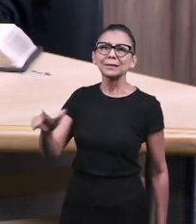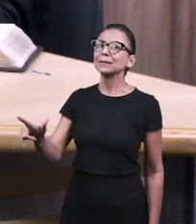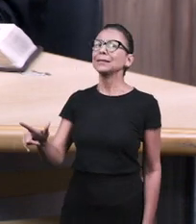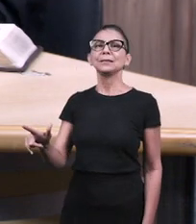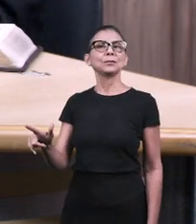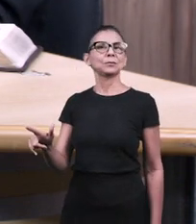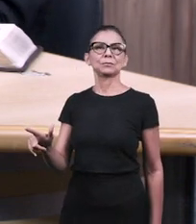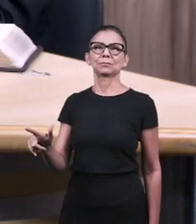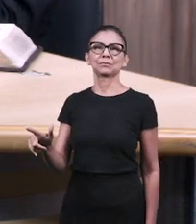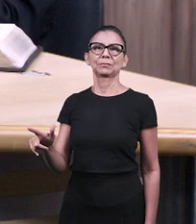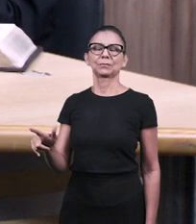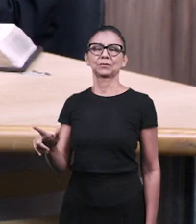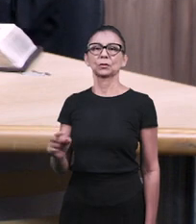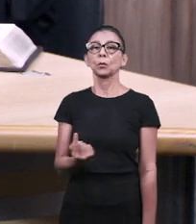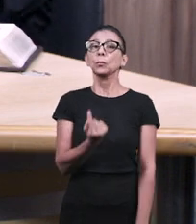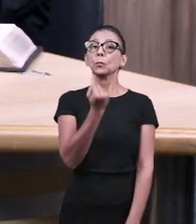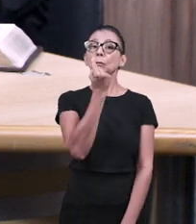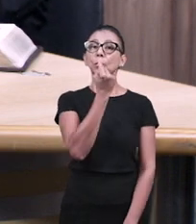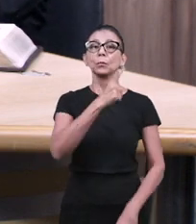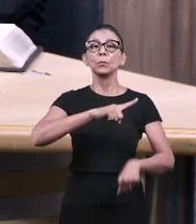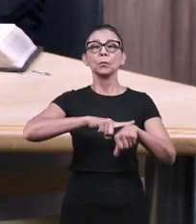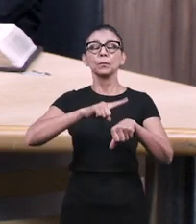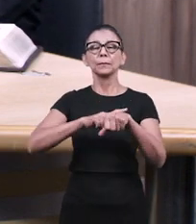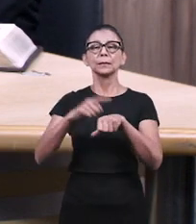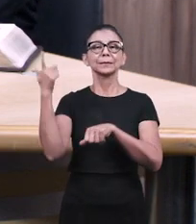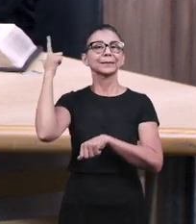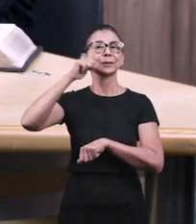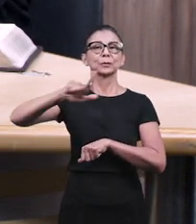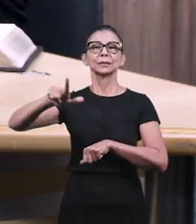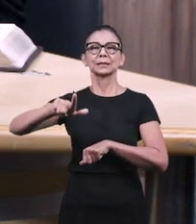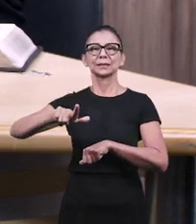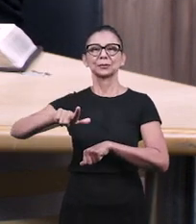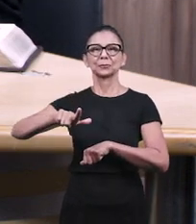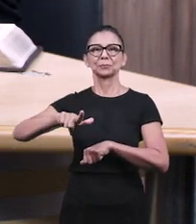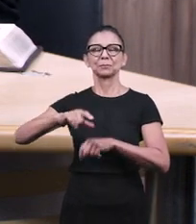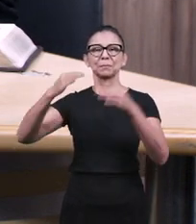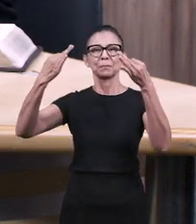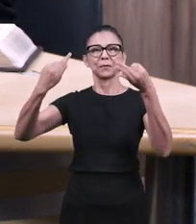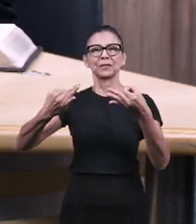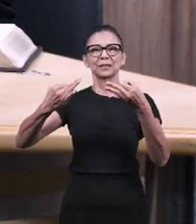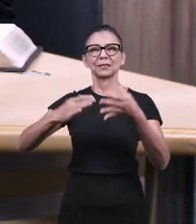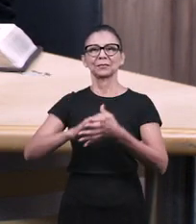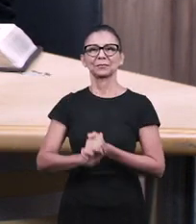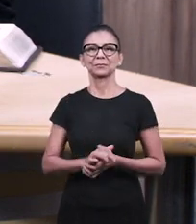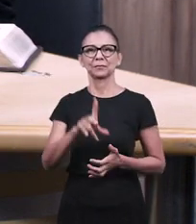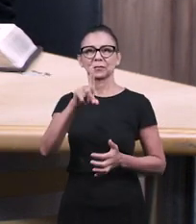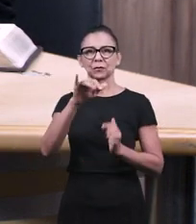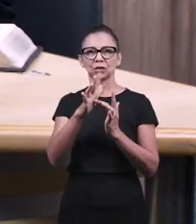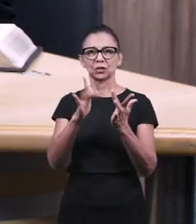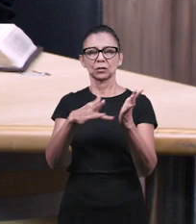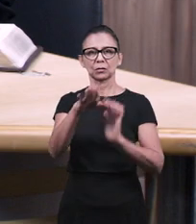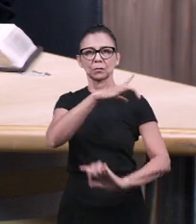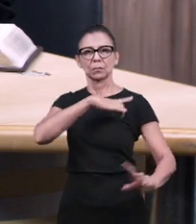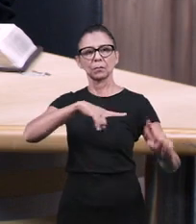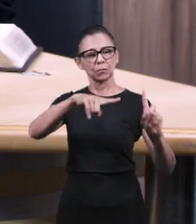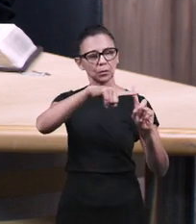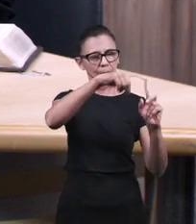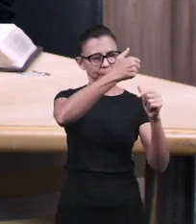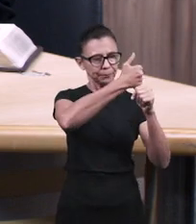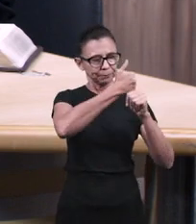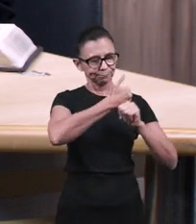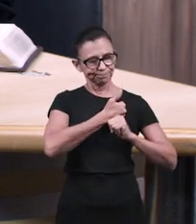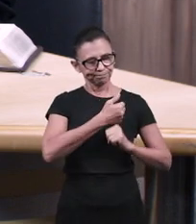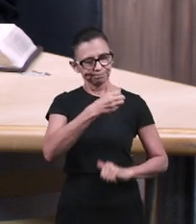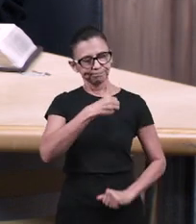de forma alguma. Só teve um momento que conseguiu a perfeição. Quando Jesus morreu pelos nossos